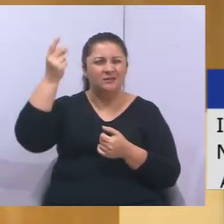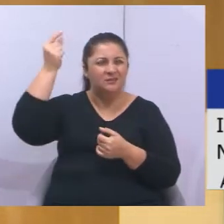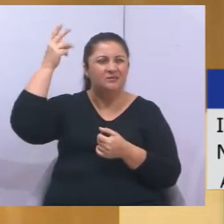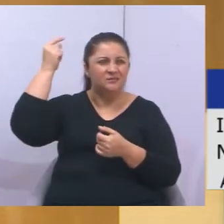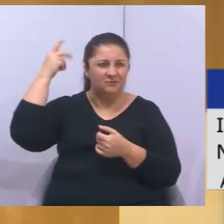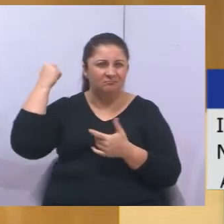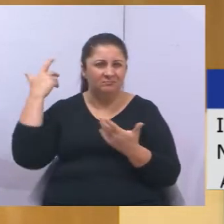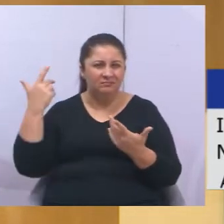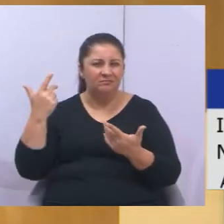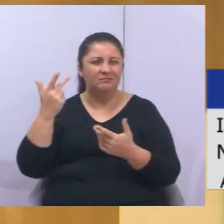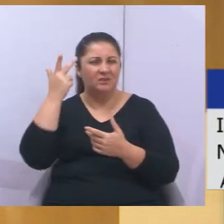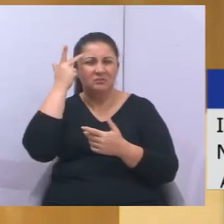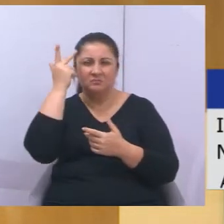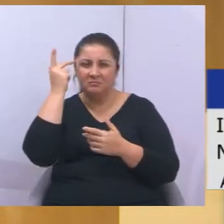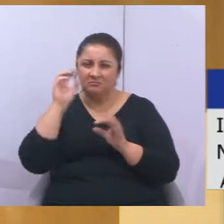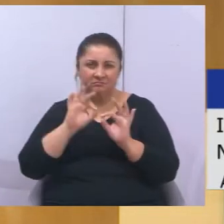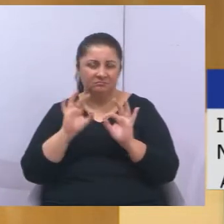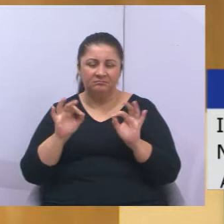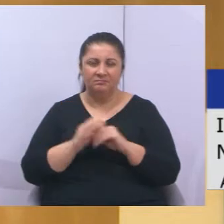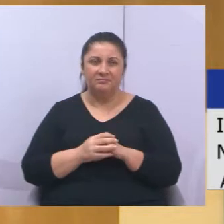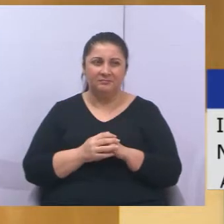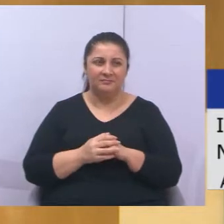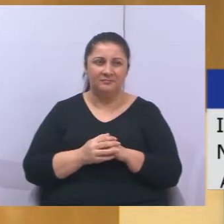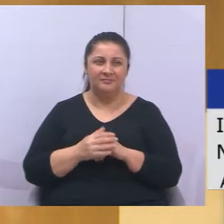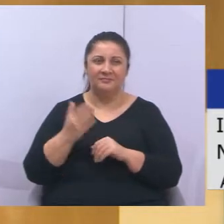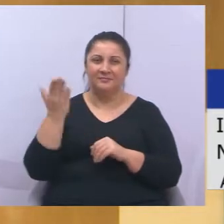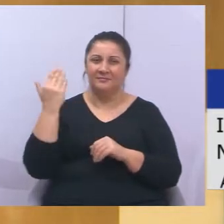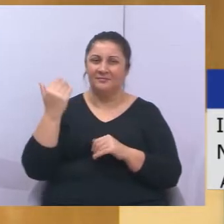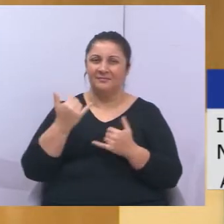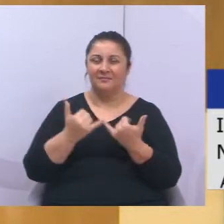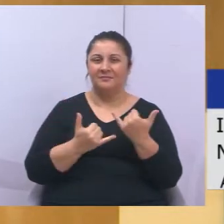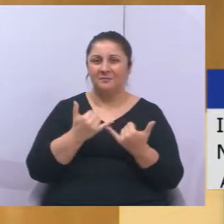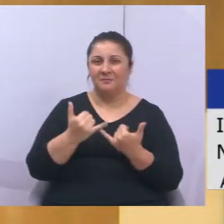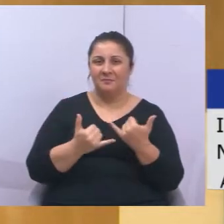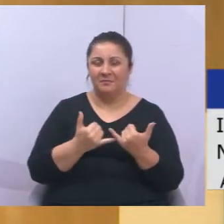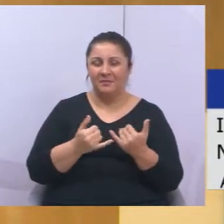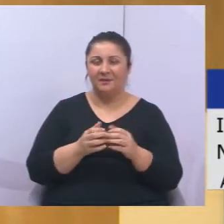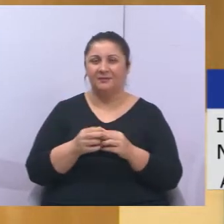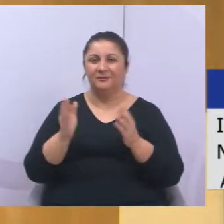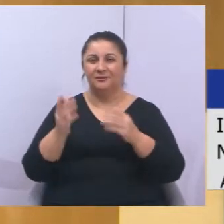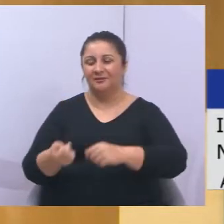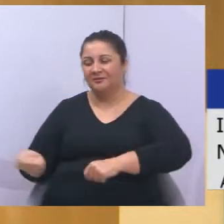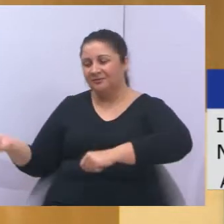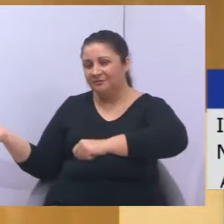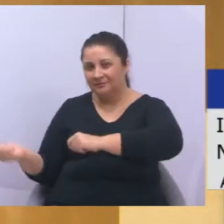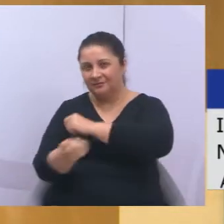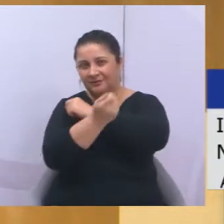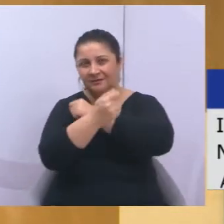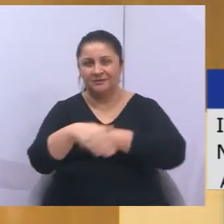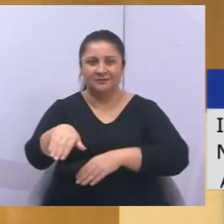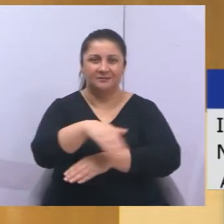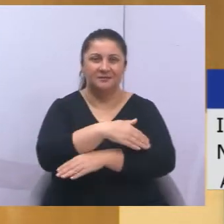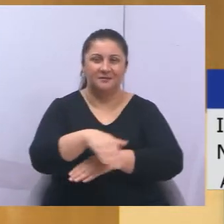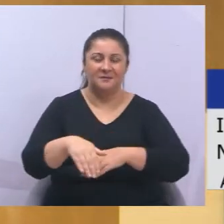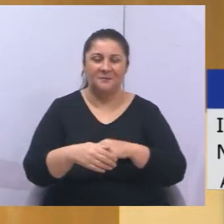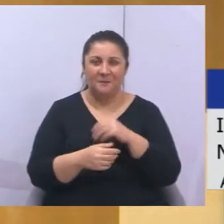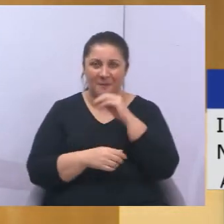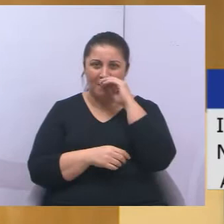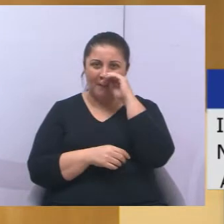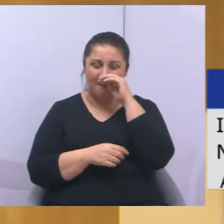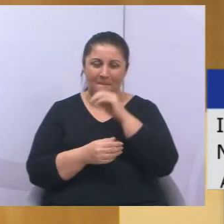tradicionais. Você vê, cada brincadeira que havia antes, né? Joguei muito taco, hein, Hernani? Já jogou taco,